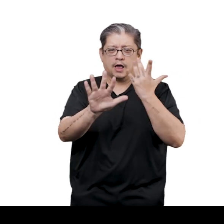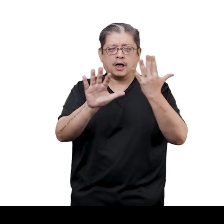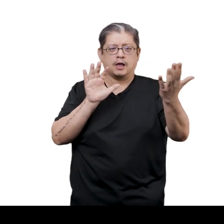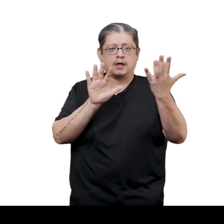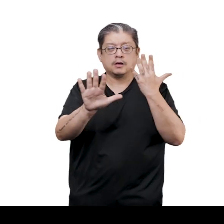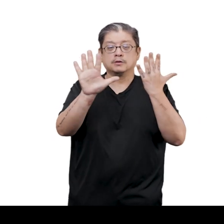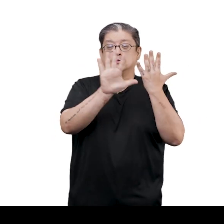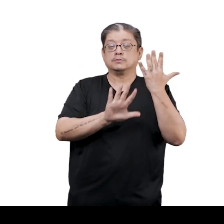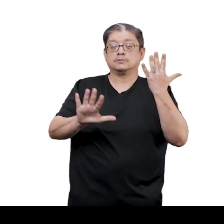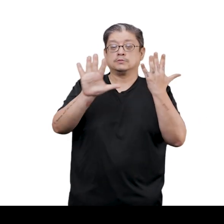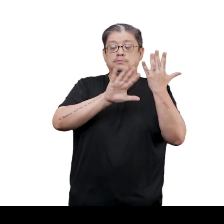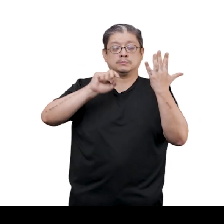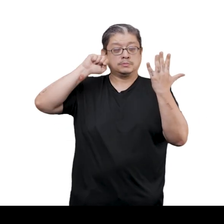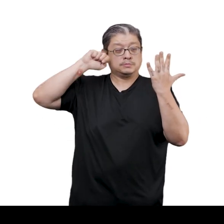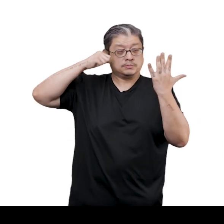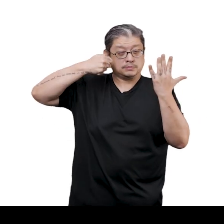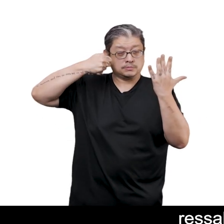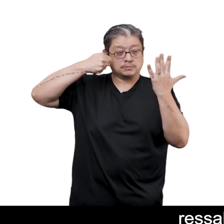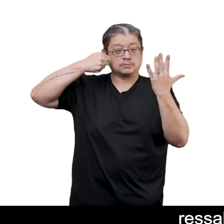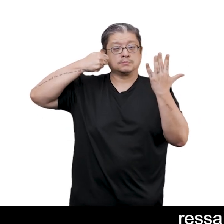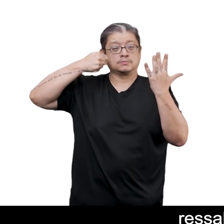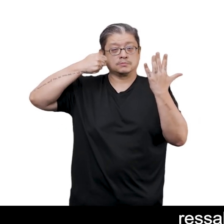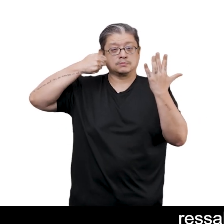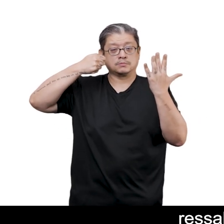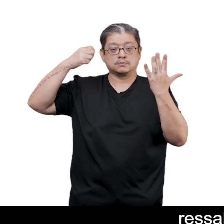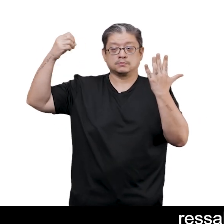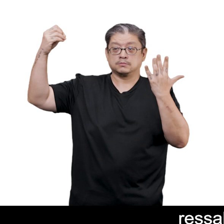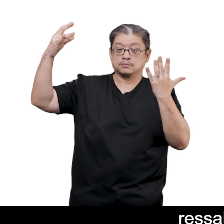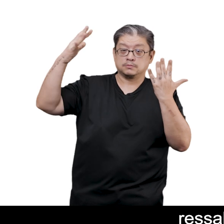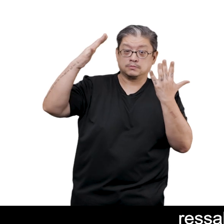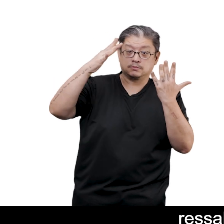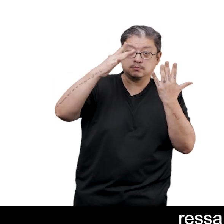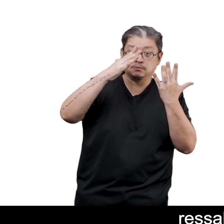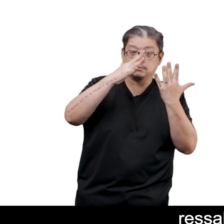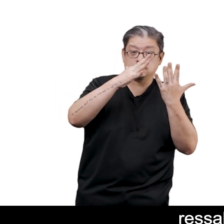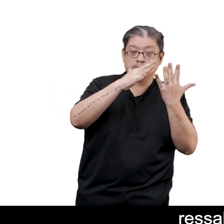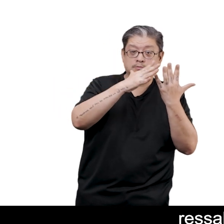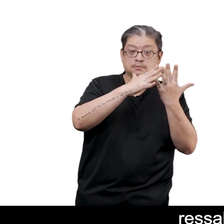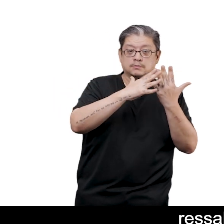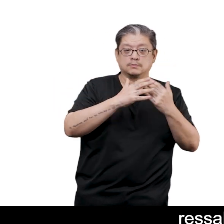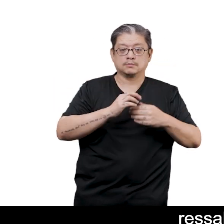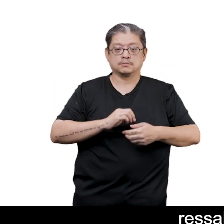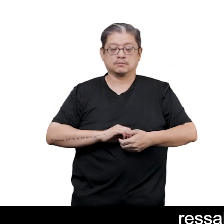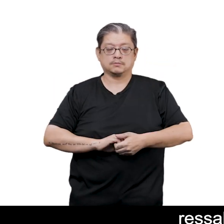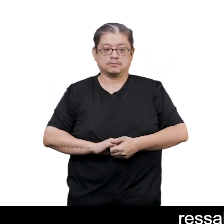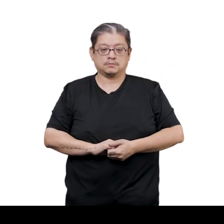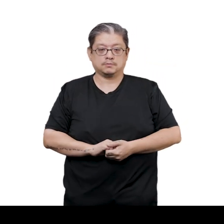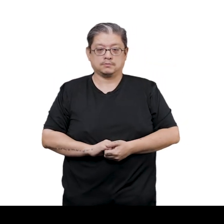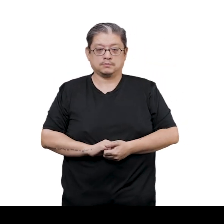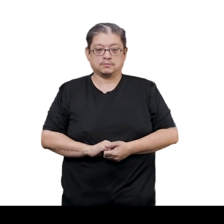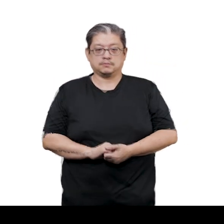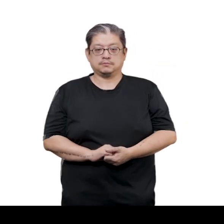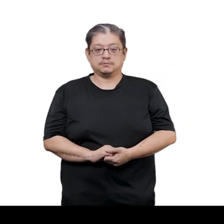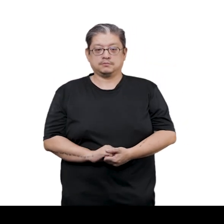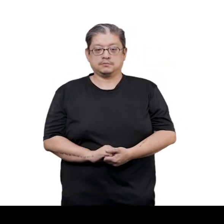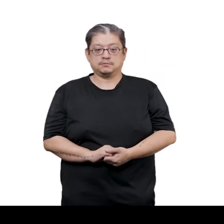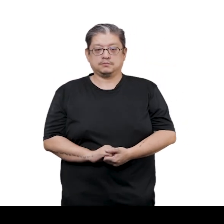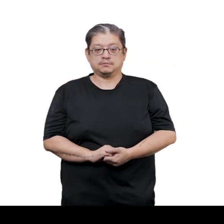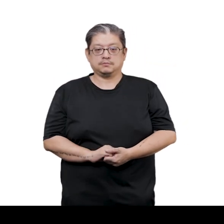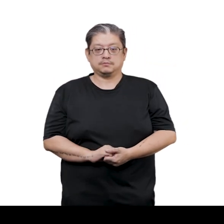contrastam drasticamente com o fundo preto, ressaltando a impressão de luminosidade recortando a escuridão.